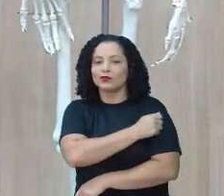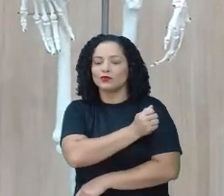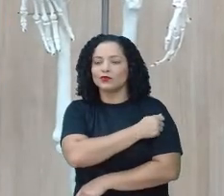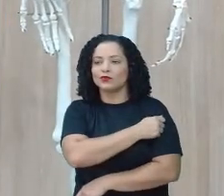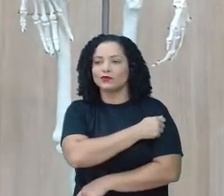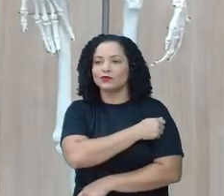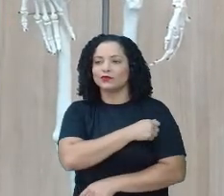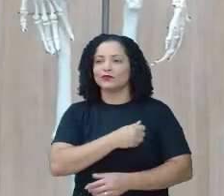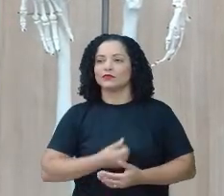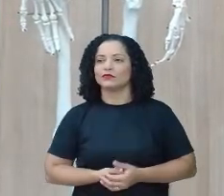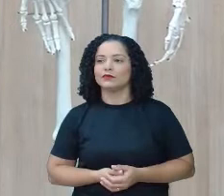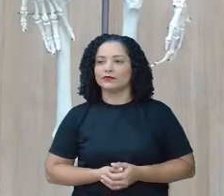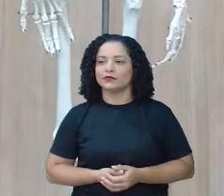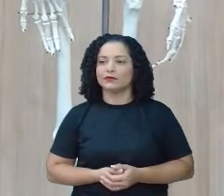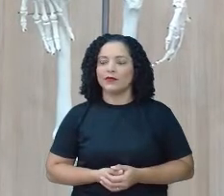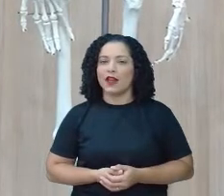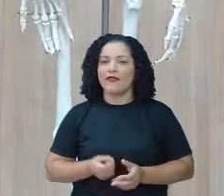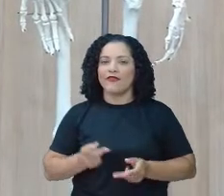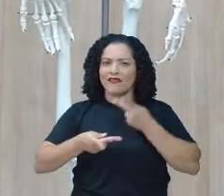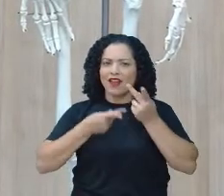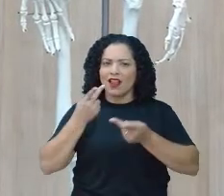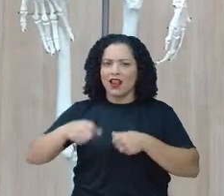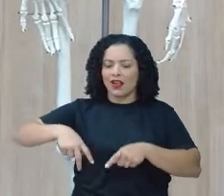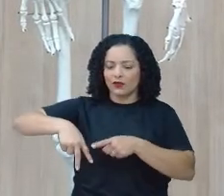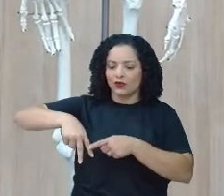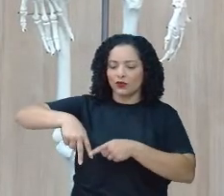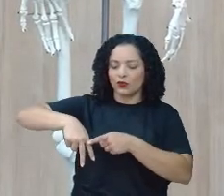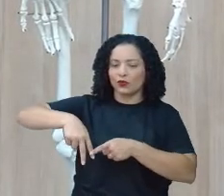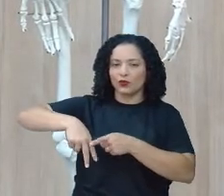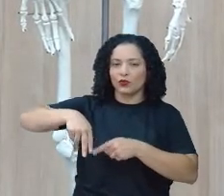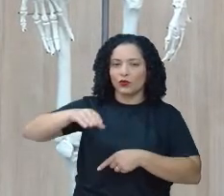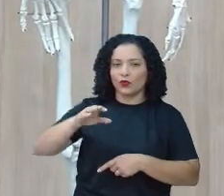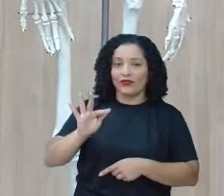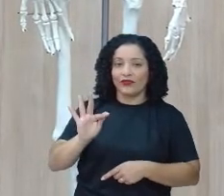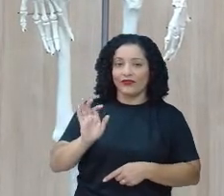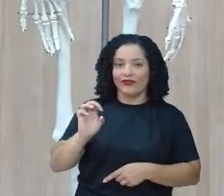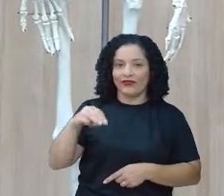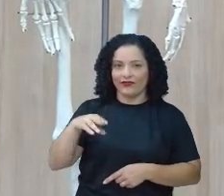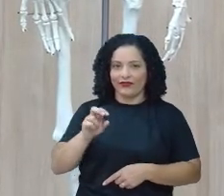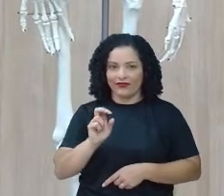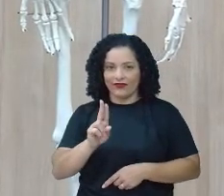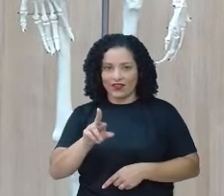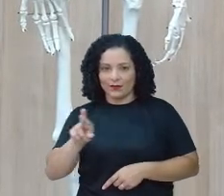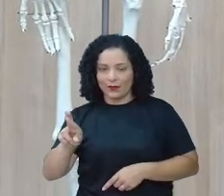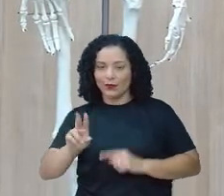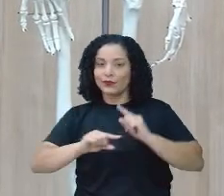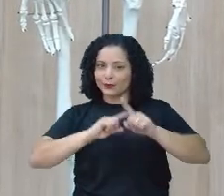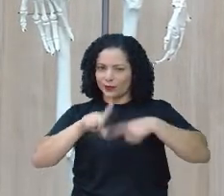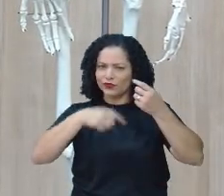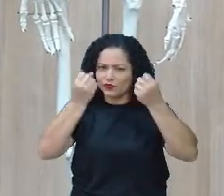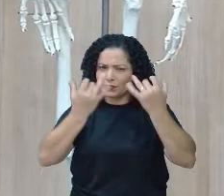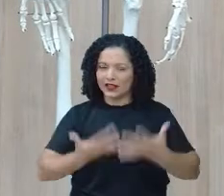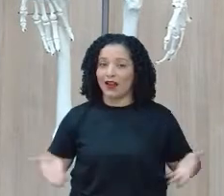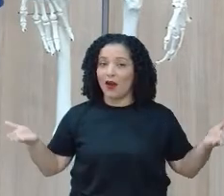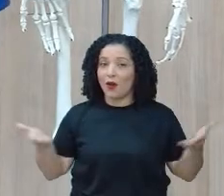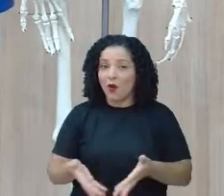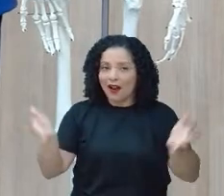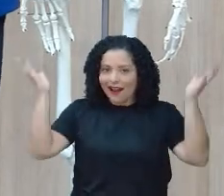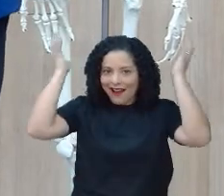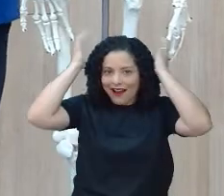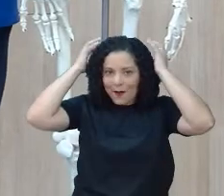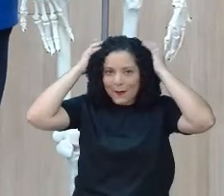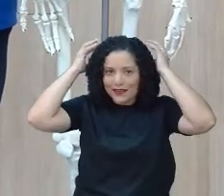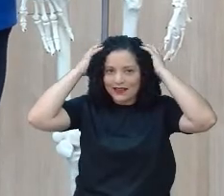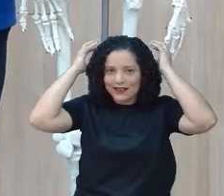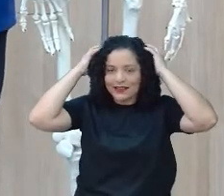do fêmur. Espera só um pouquinho, que daqui a pouco a gente chega no fêmur. Eu vou partir lá da cabeça,